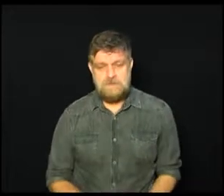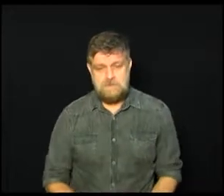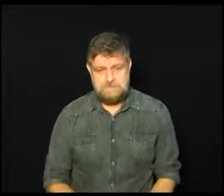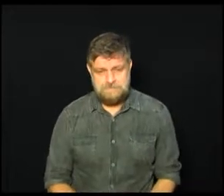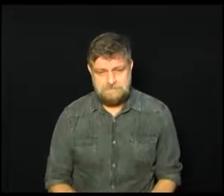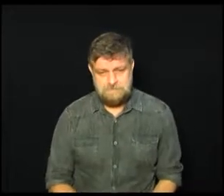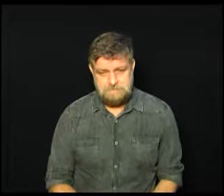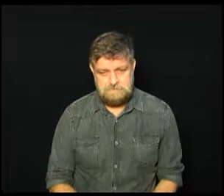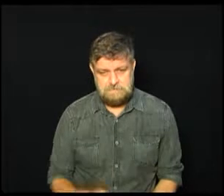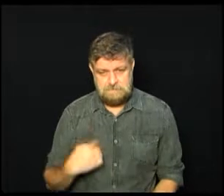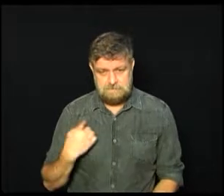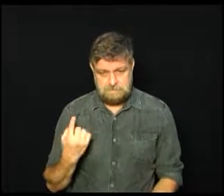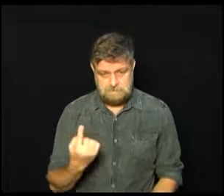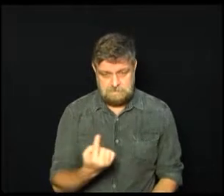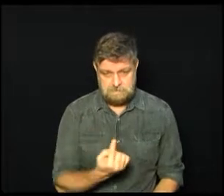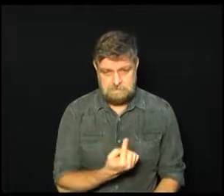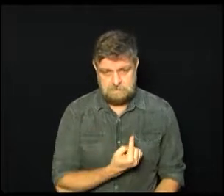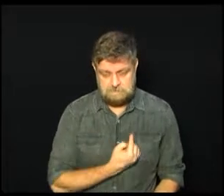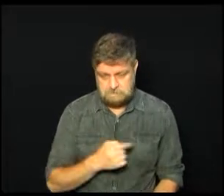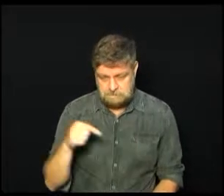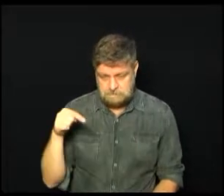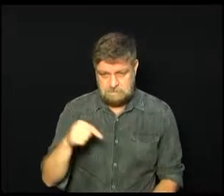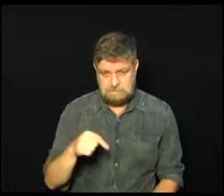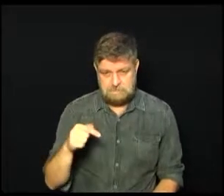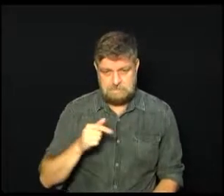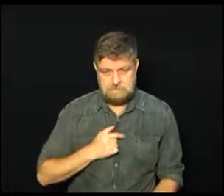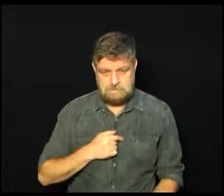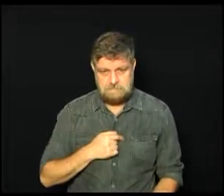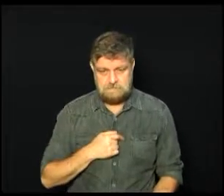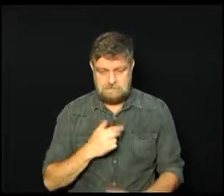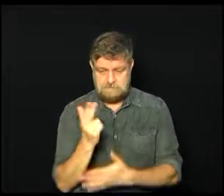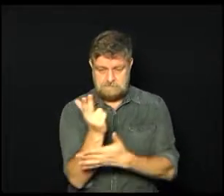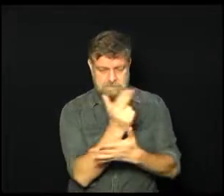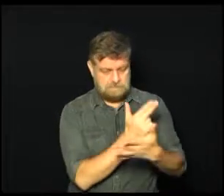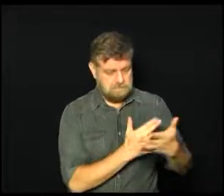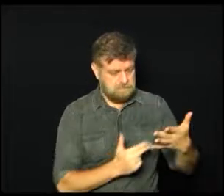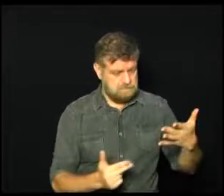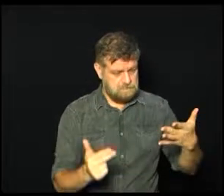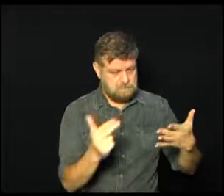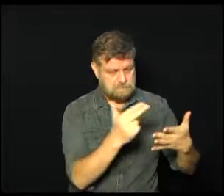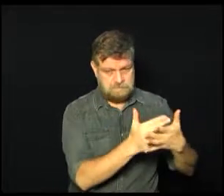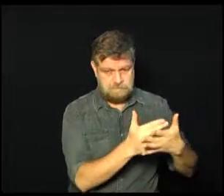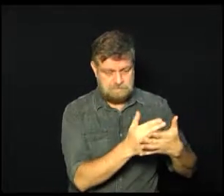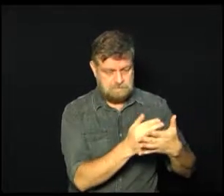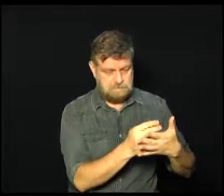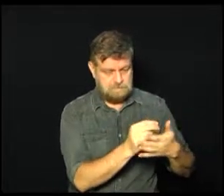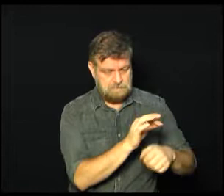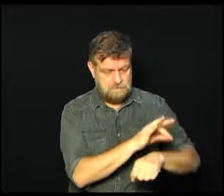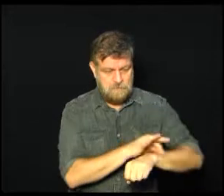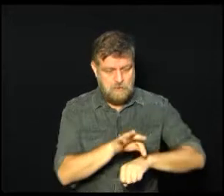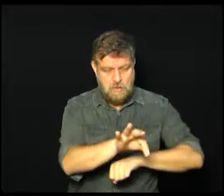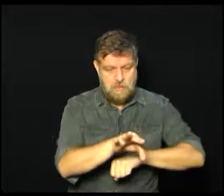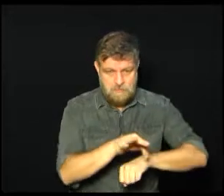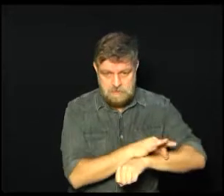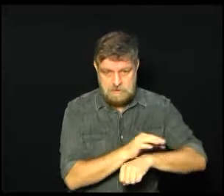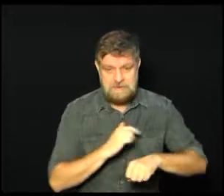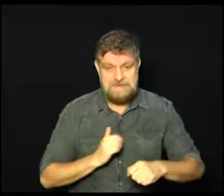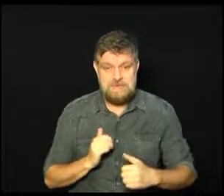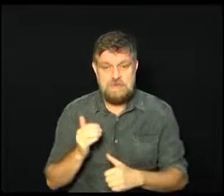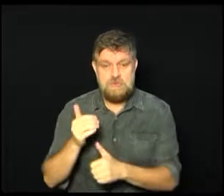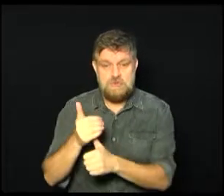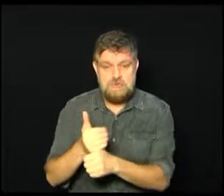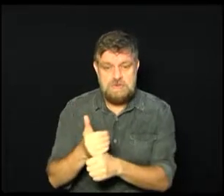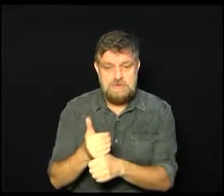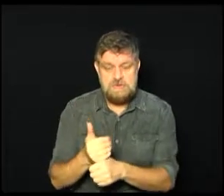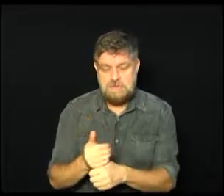Então, nós estamos aqui substituindo a planta pela apresentação de croquis, né? A questão da